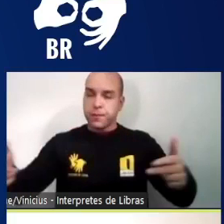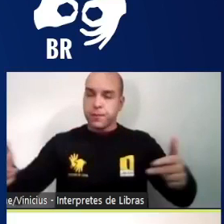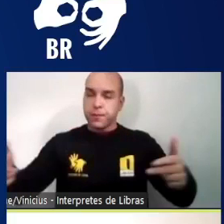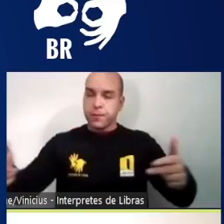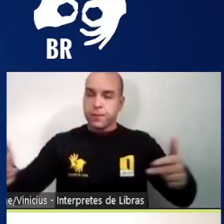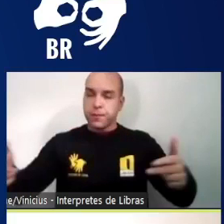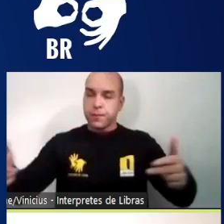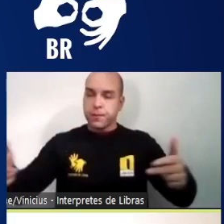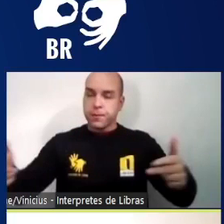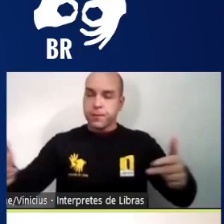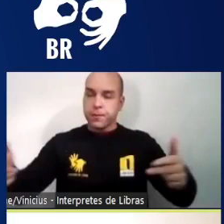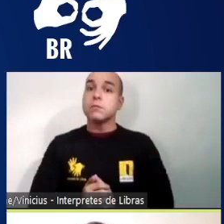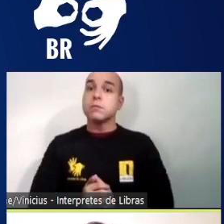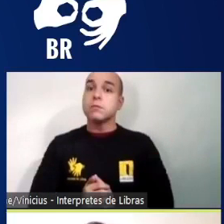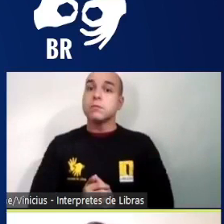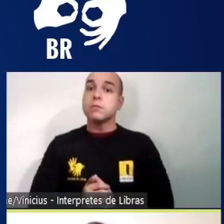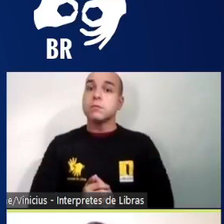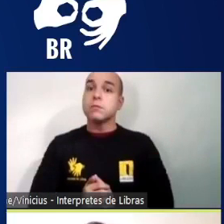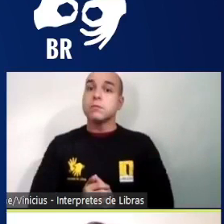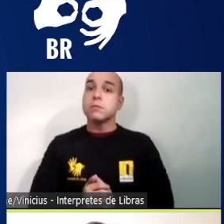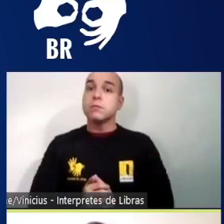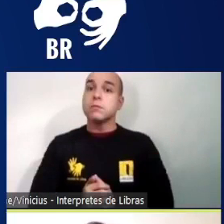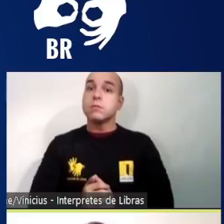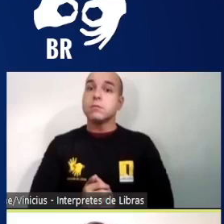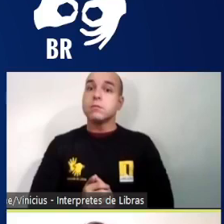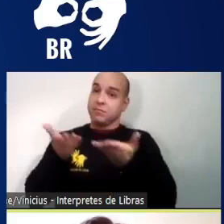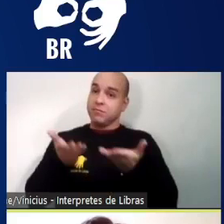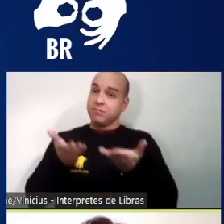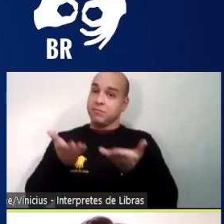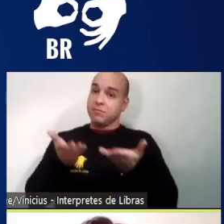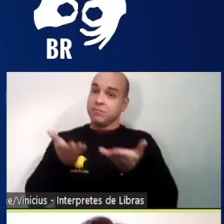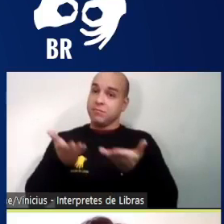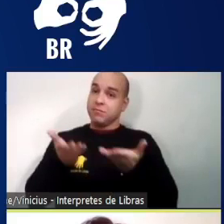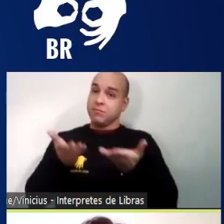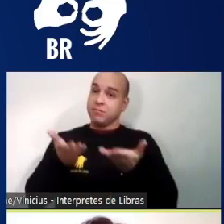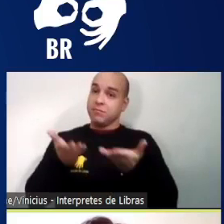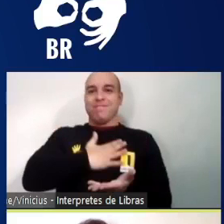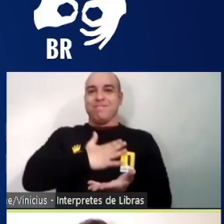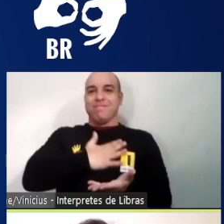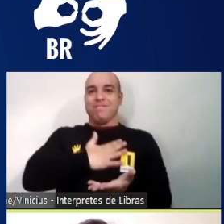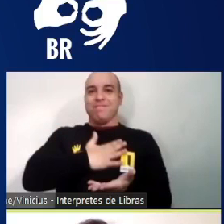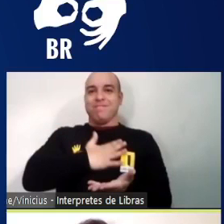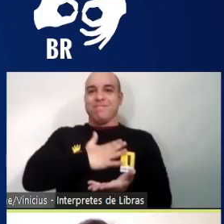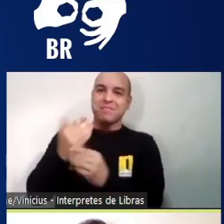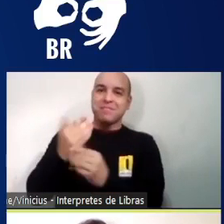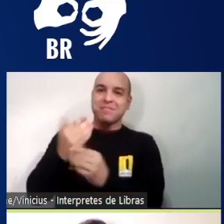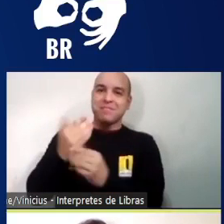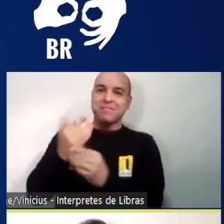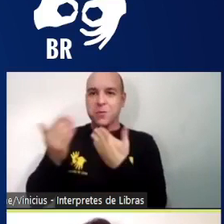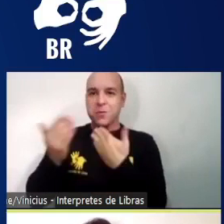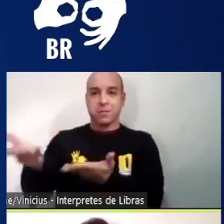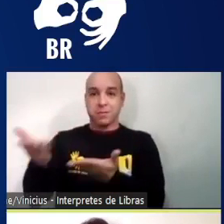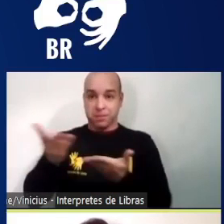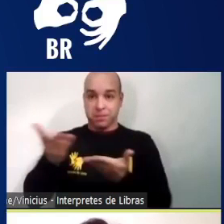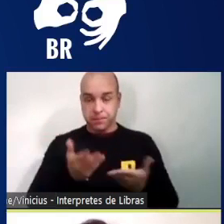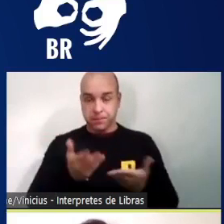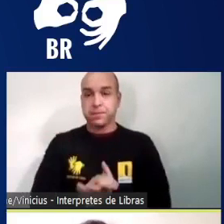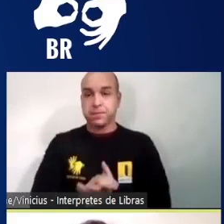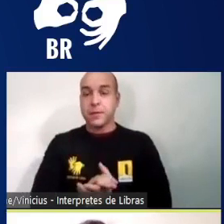anos. É um prazer tê-la aqui conosco. Eu gostaria também de informar que estamos tendo hoje